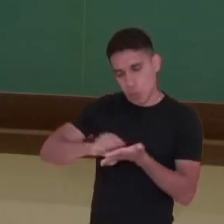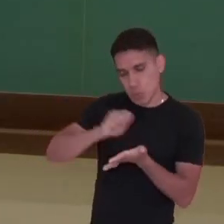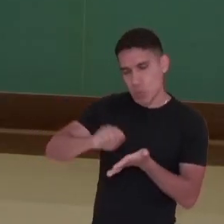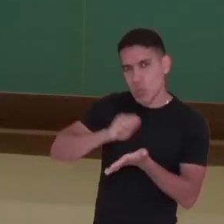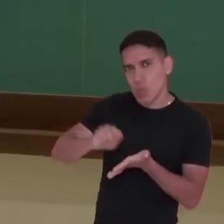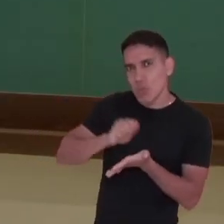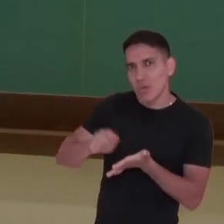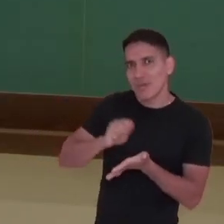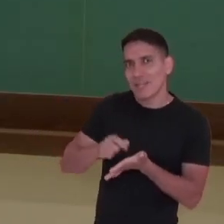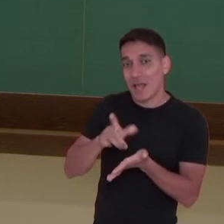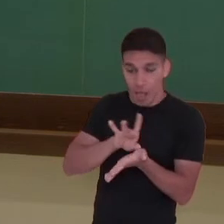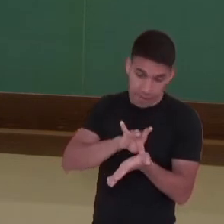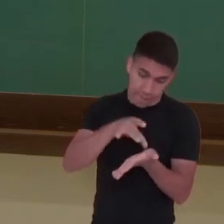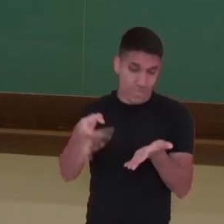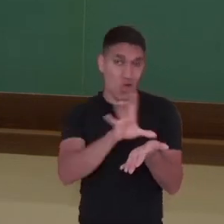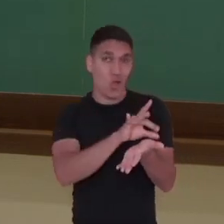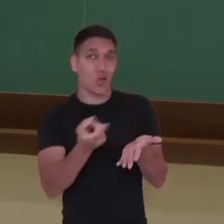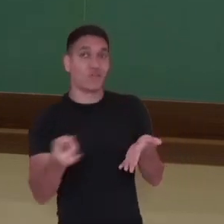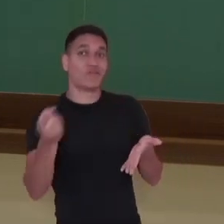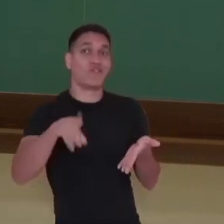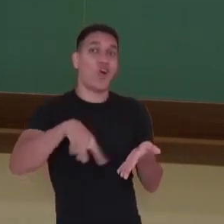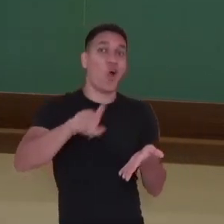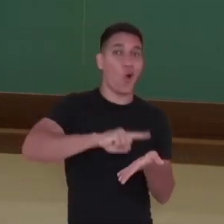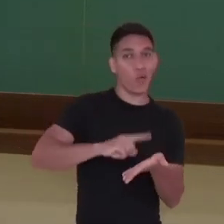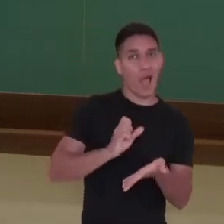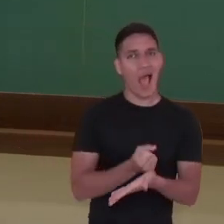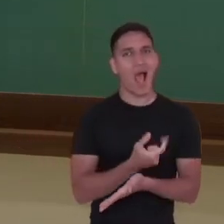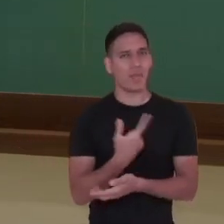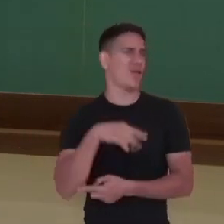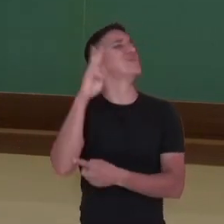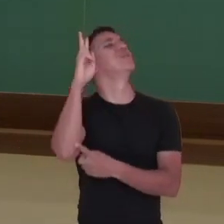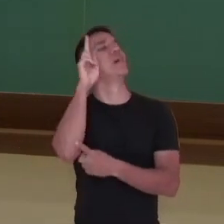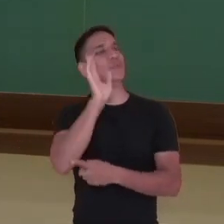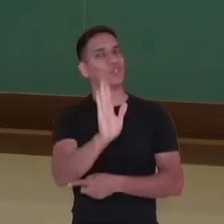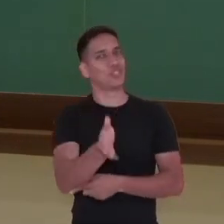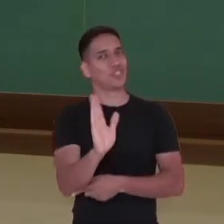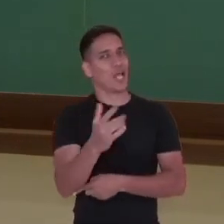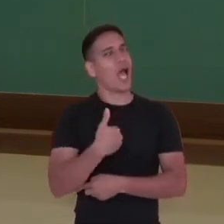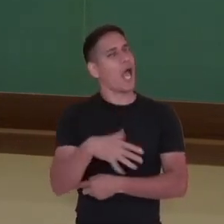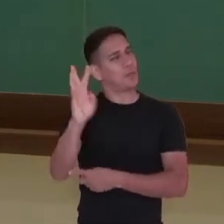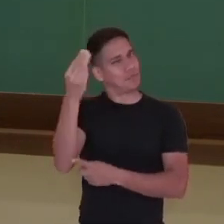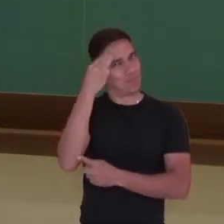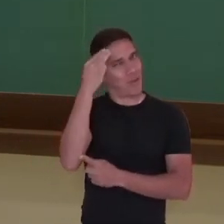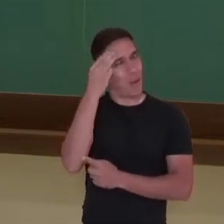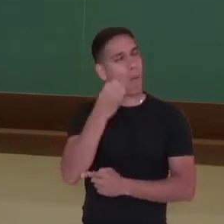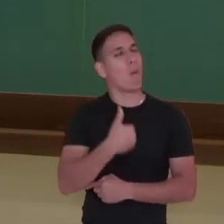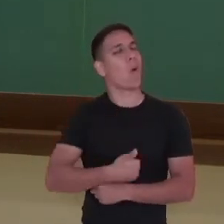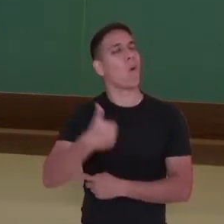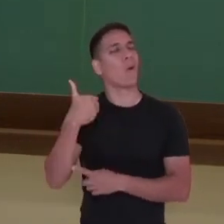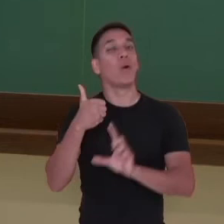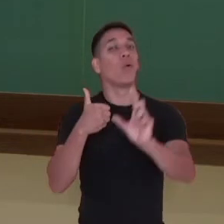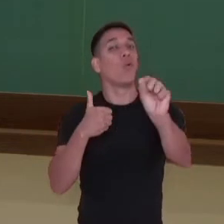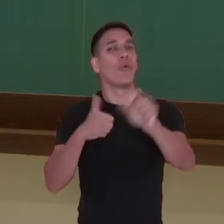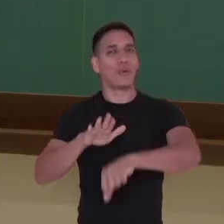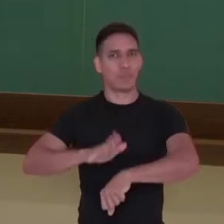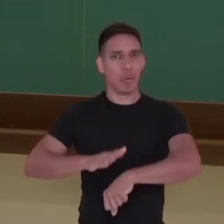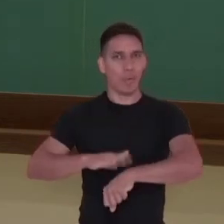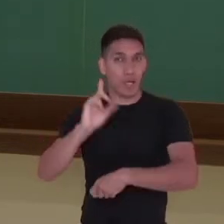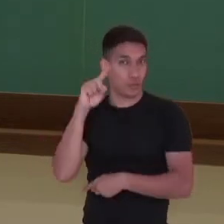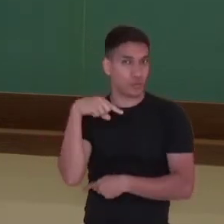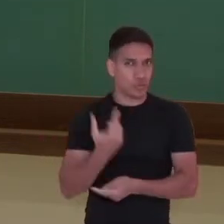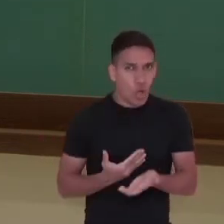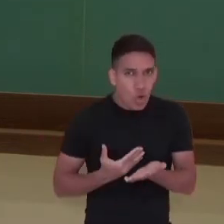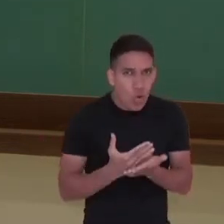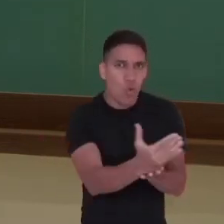e voltou algumas páginas, eu me lembro muito bem, porque eu tenho uma boa memória. Quando nós iniciamos